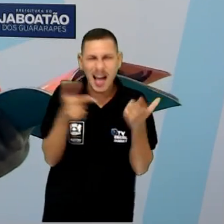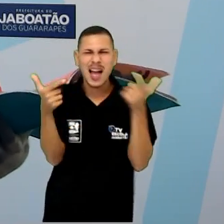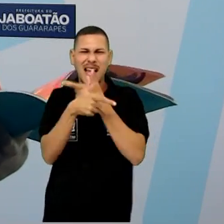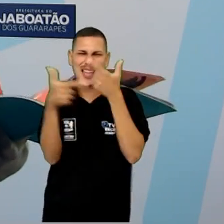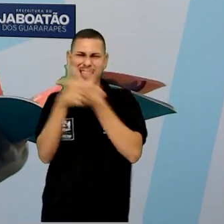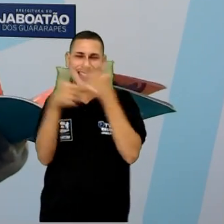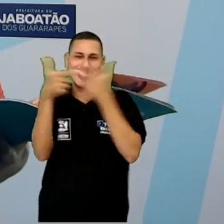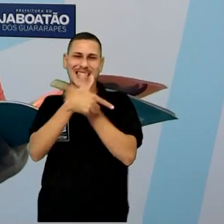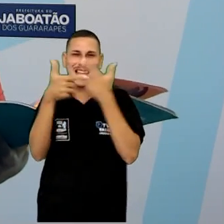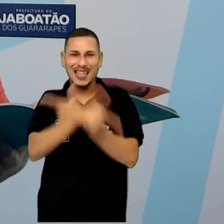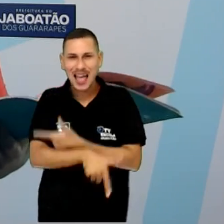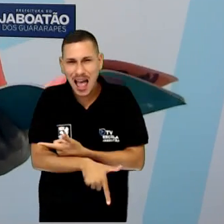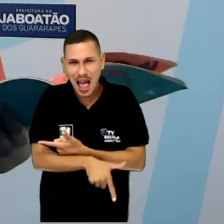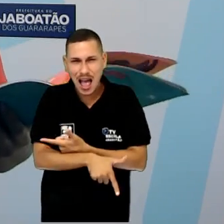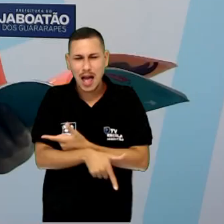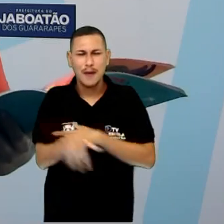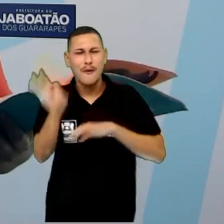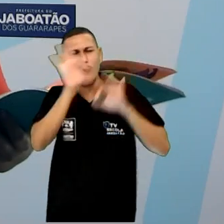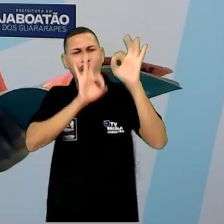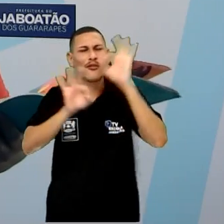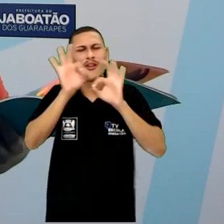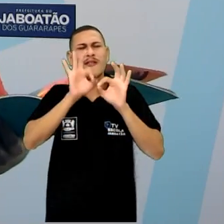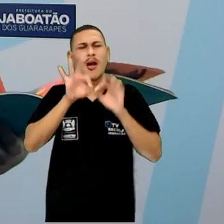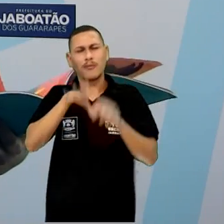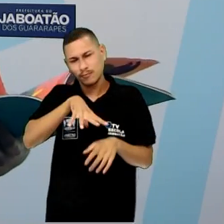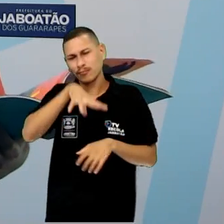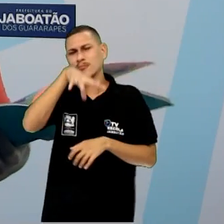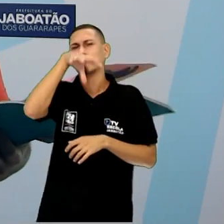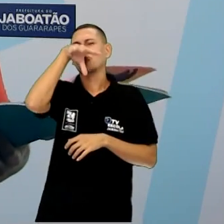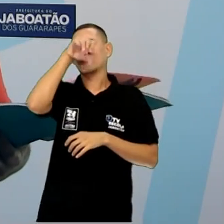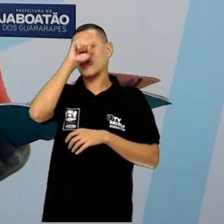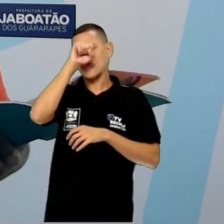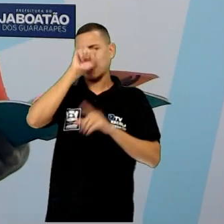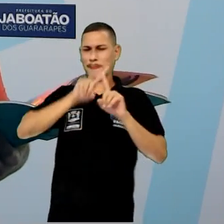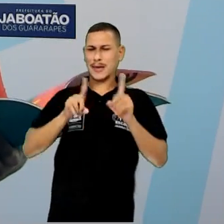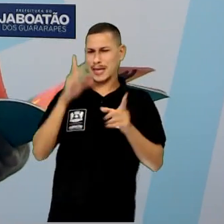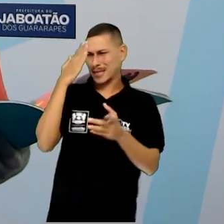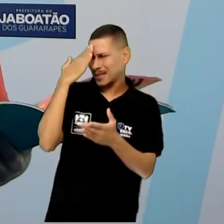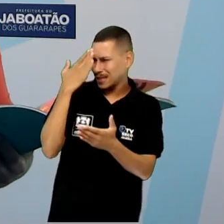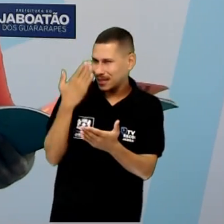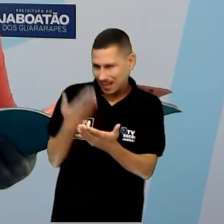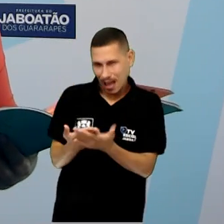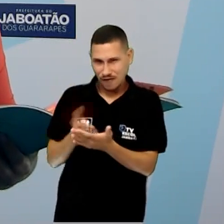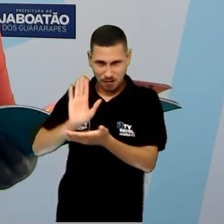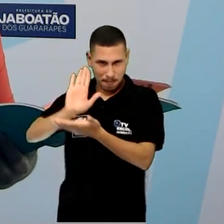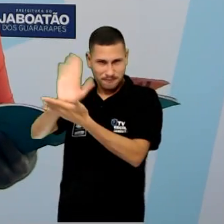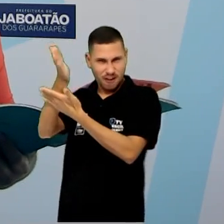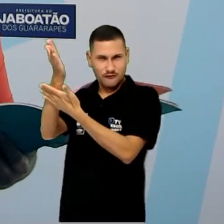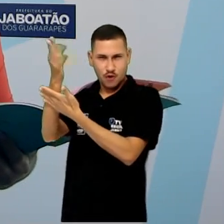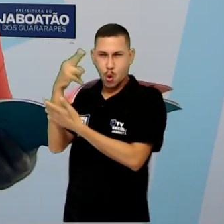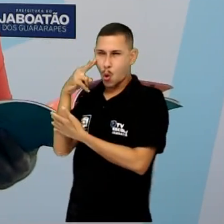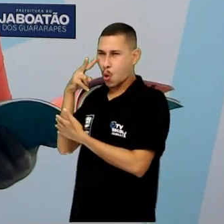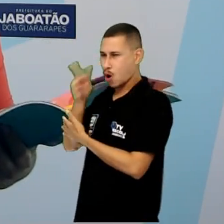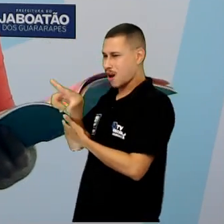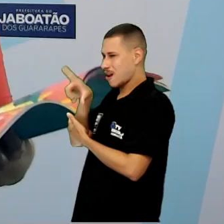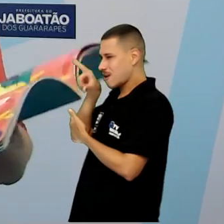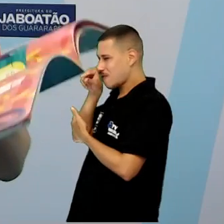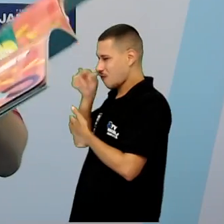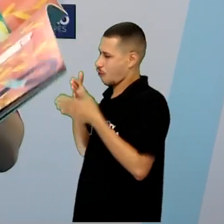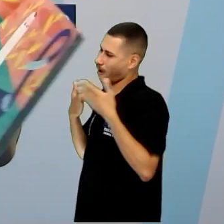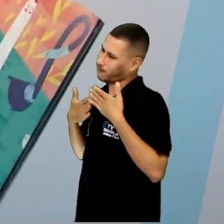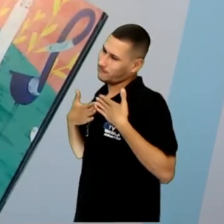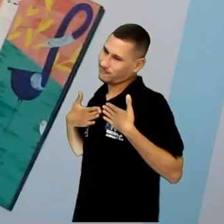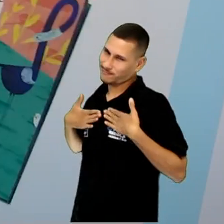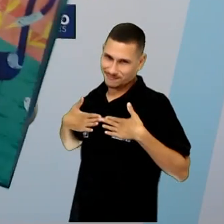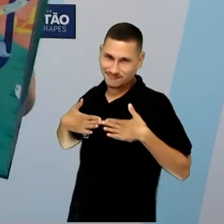gargarejava, alongava, suspirava e acreditava. O olhar da avó acalmava.